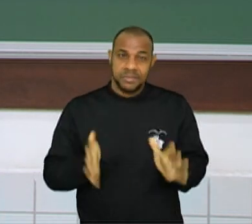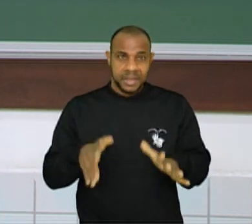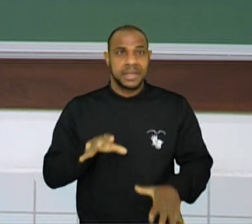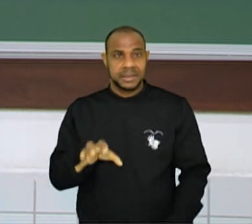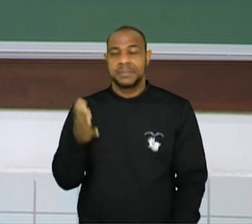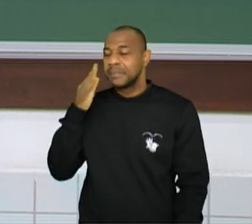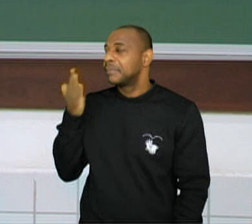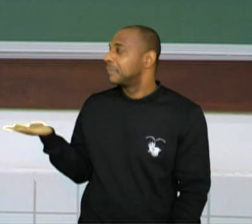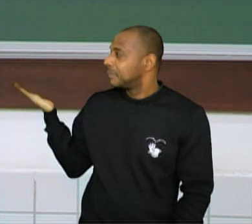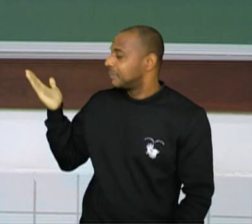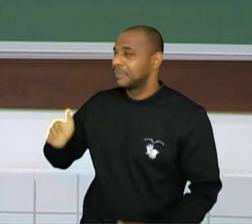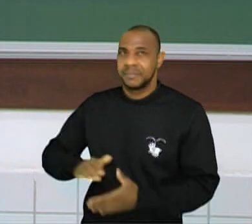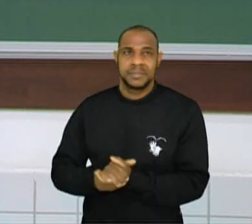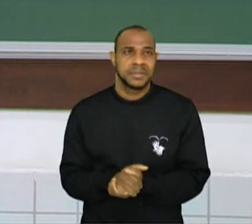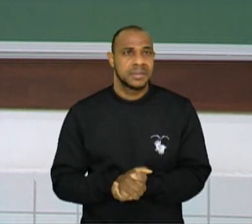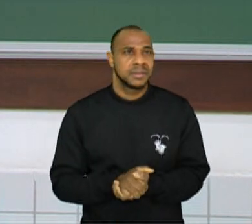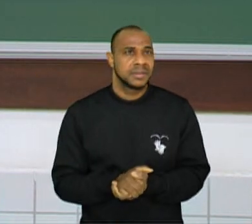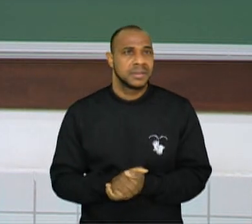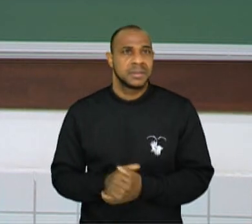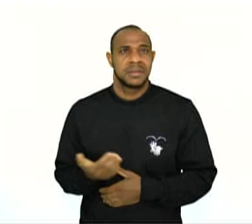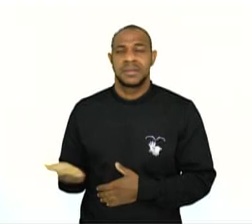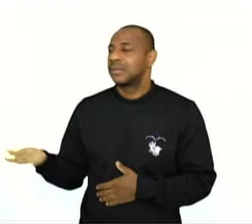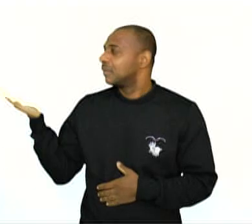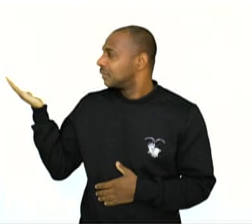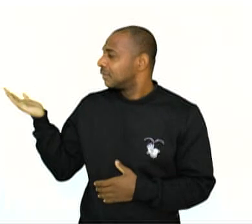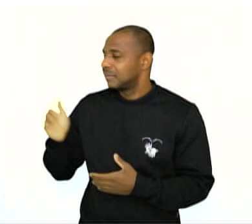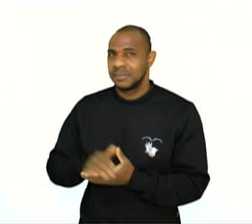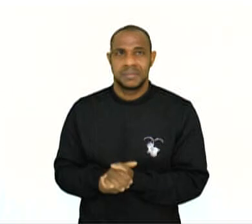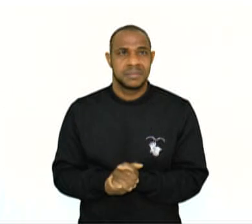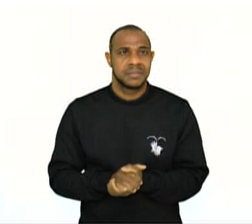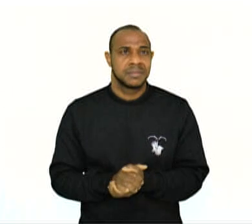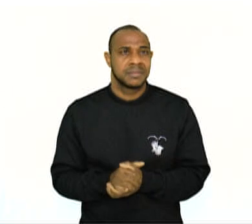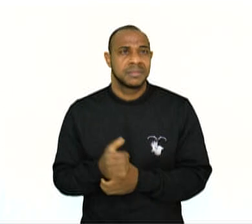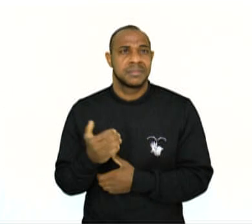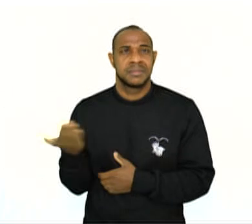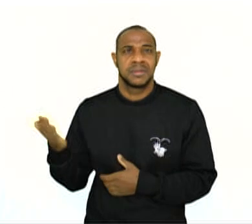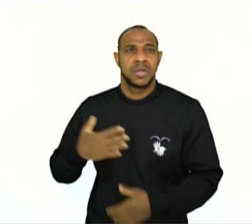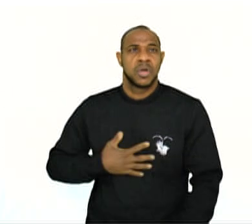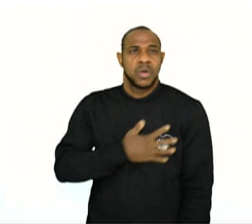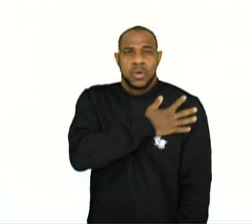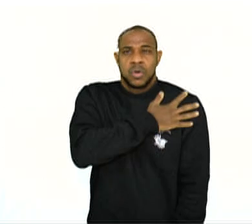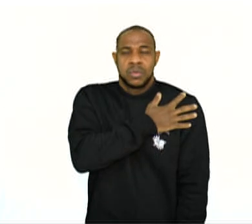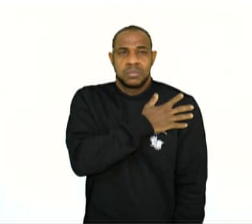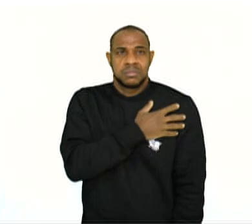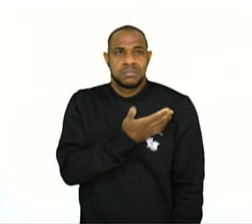Vamos adiante. O golpe civil-militar, que é aquilo que nós vamos tratar nessa aula,